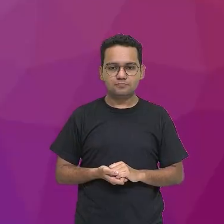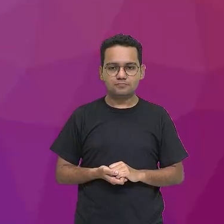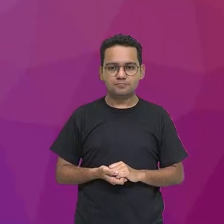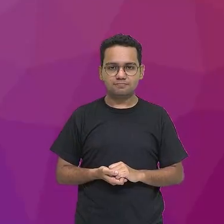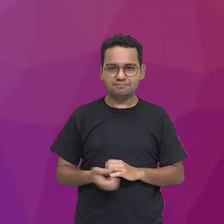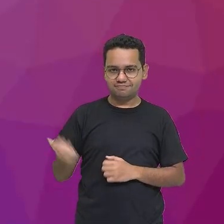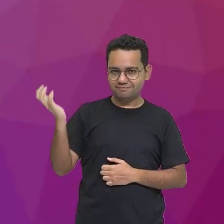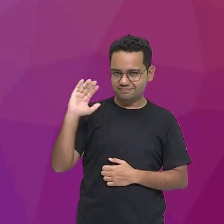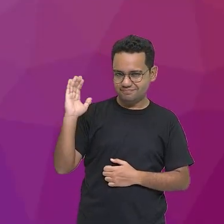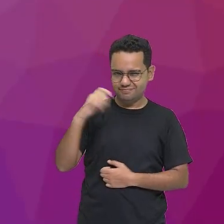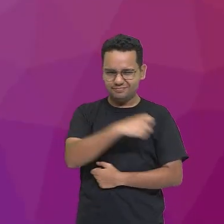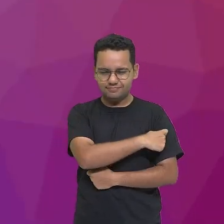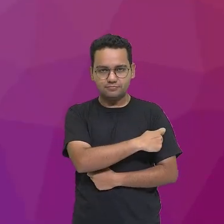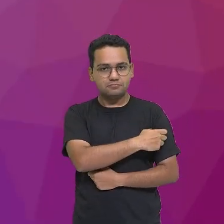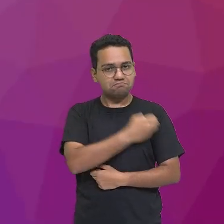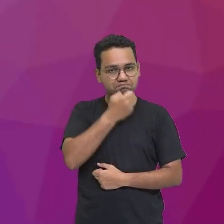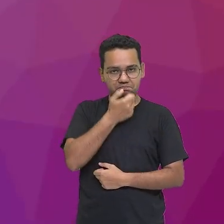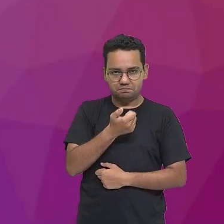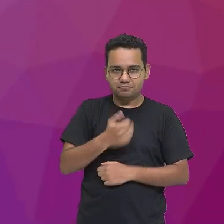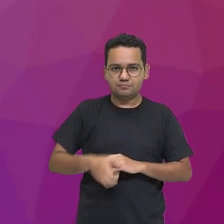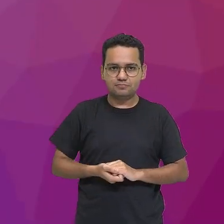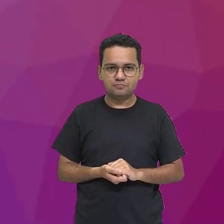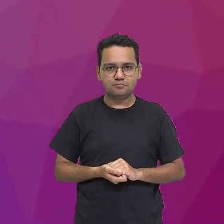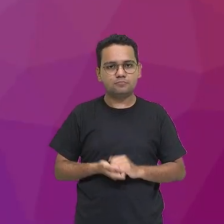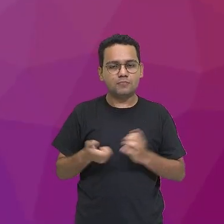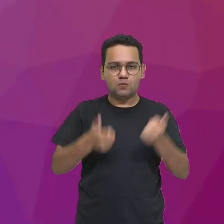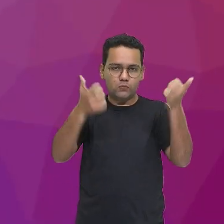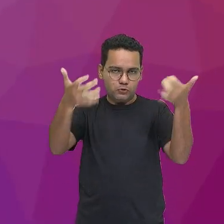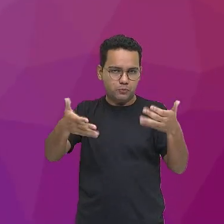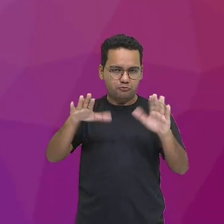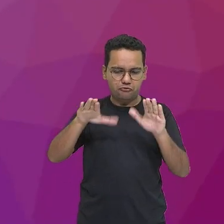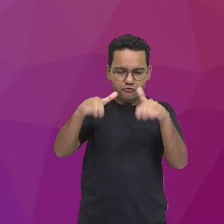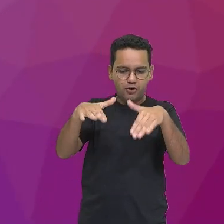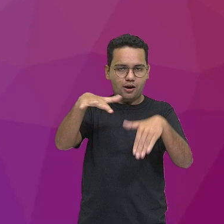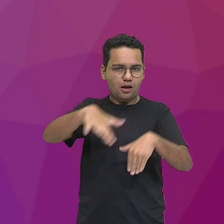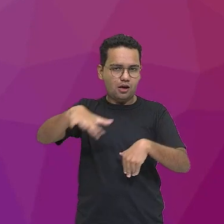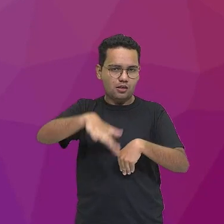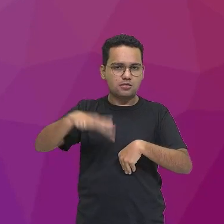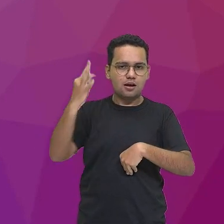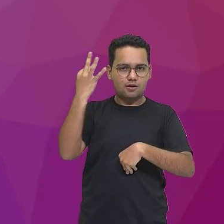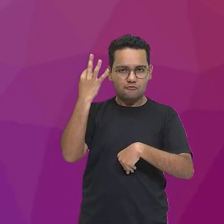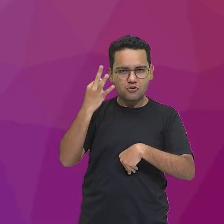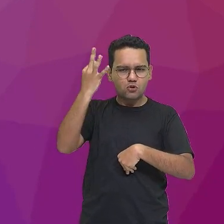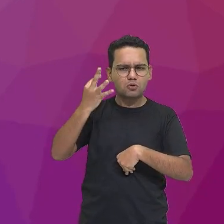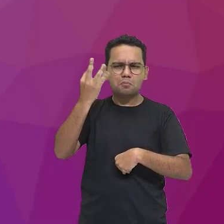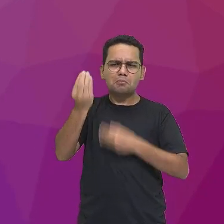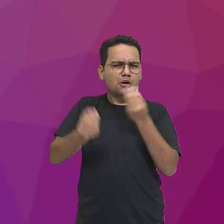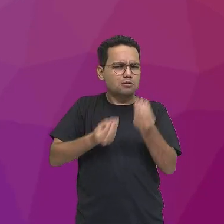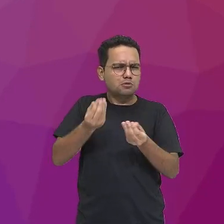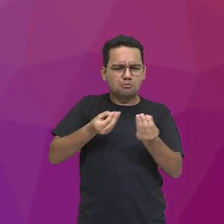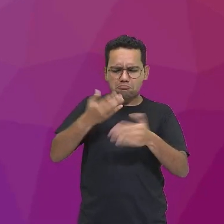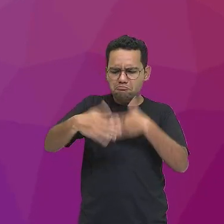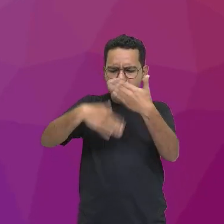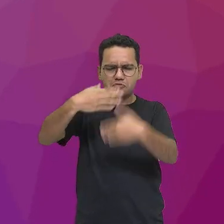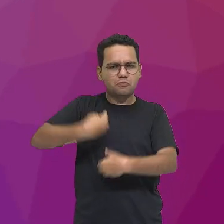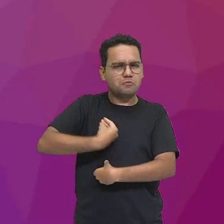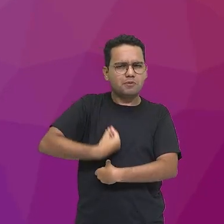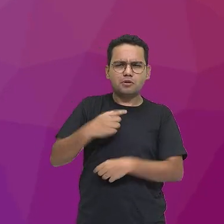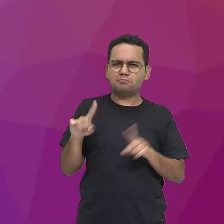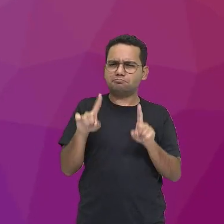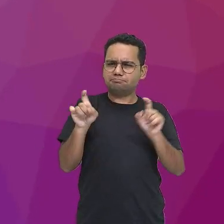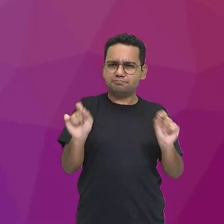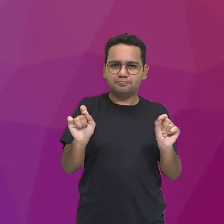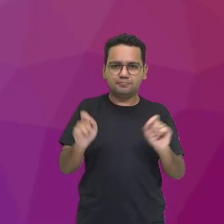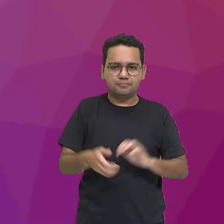Olá pessoal, vamos falar um pouco aqui filosoficamente qual é a origem da vida, né? Olha, refletir sobre a origem